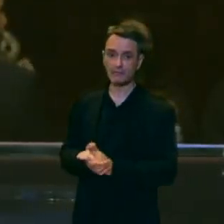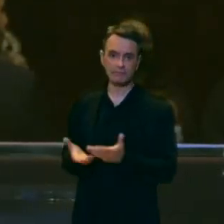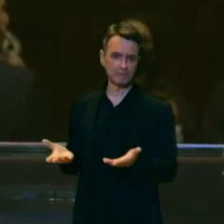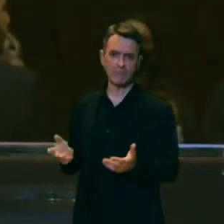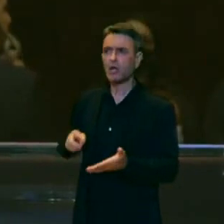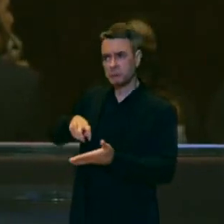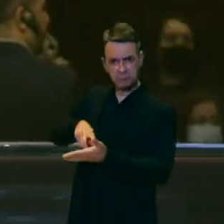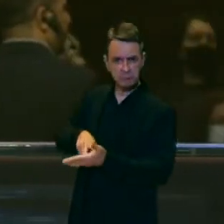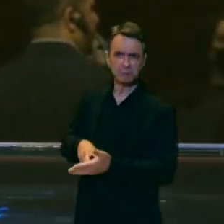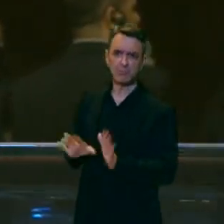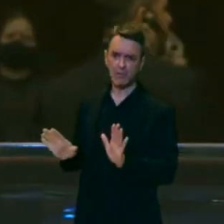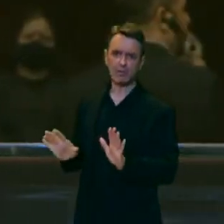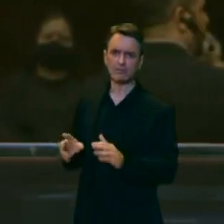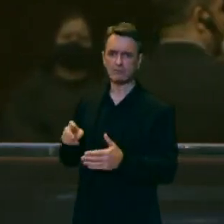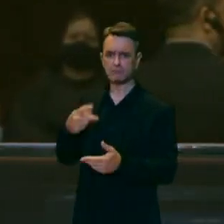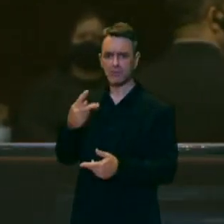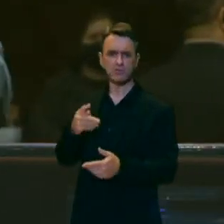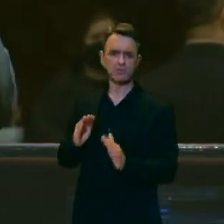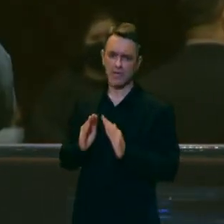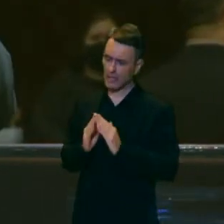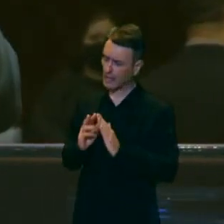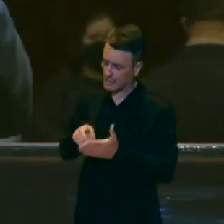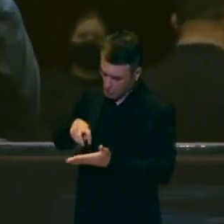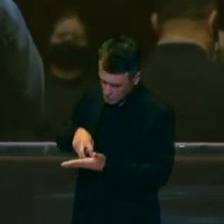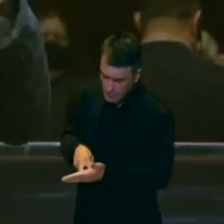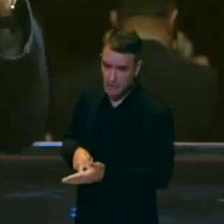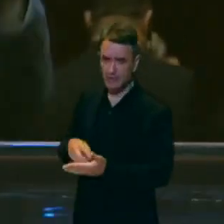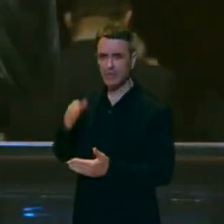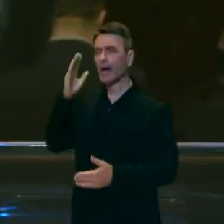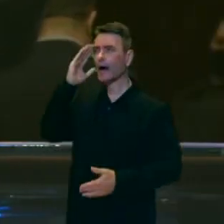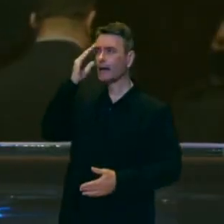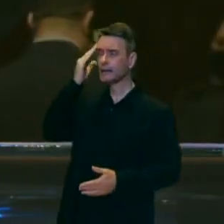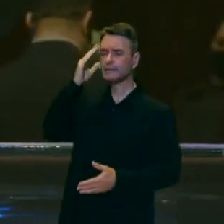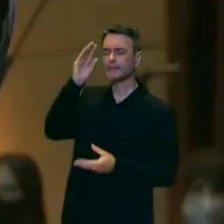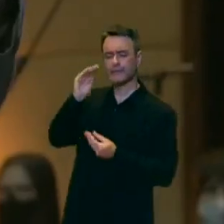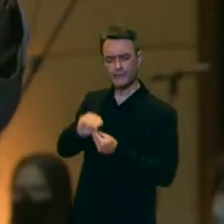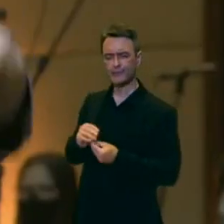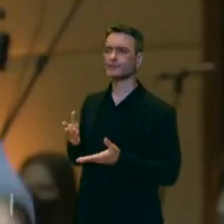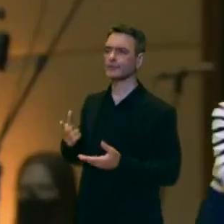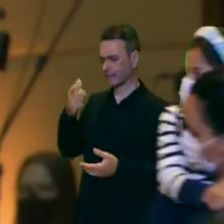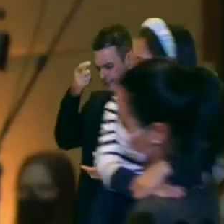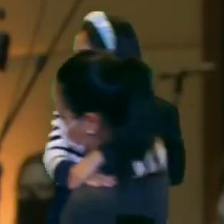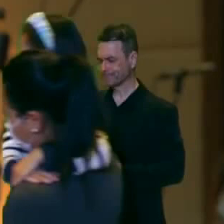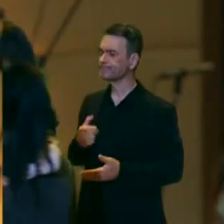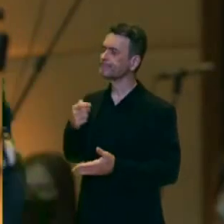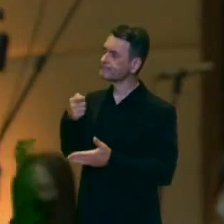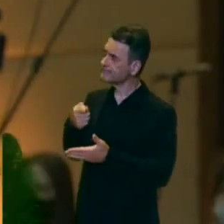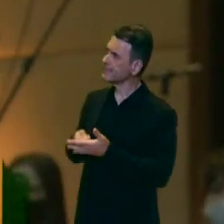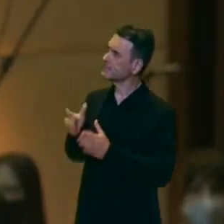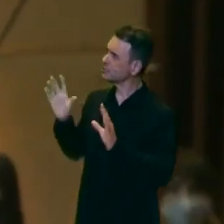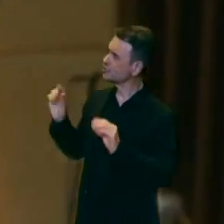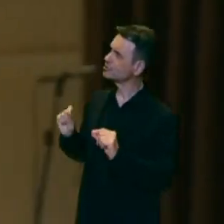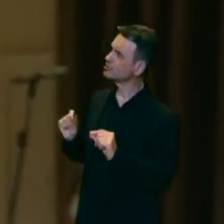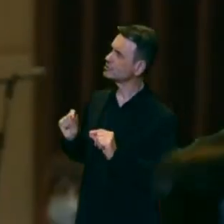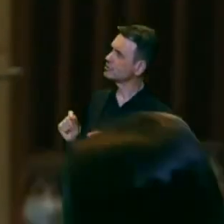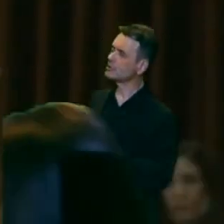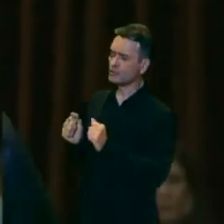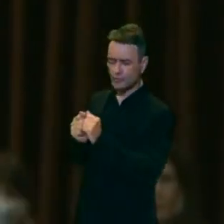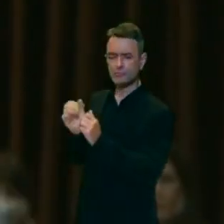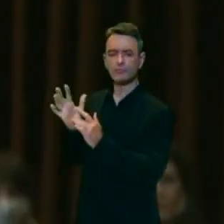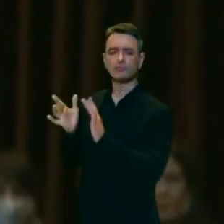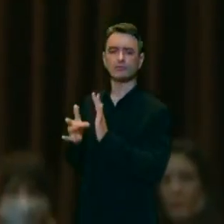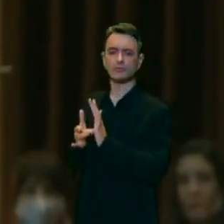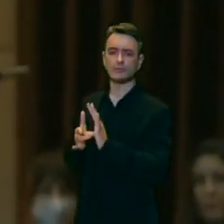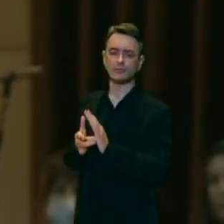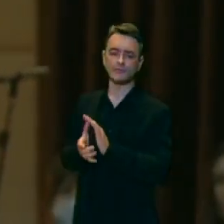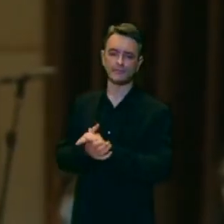se ajoelhar aí na sua casa, se ajoelha, mas diga: Senhor, eu entendi, sou eu, estou tomando a minha decisão agora ao lado do Senhor Jesus,